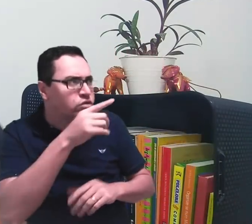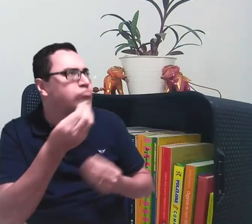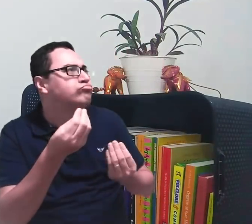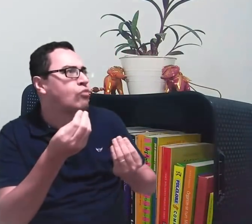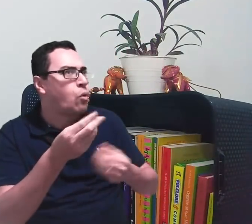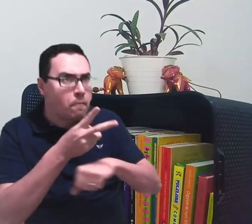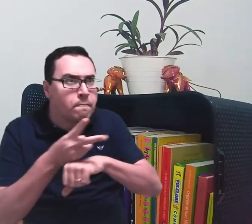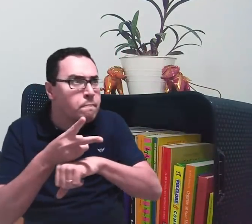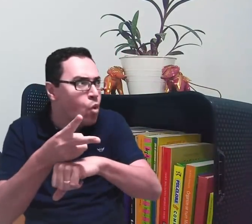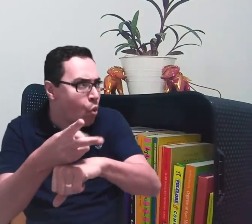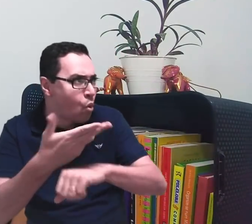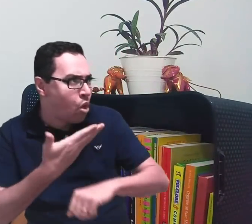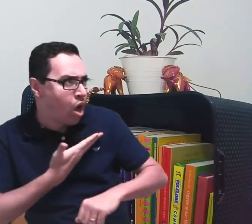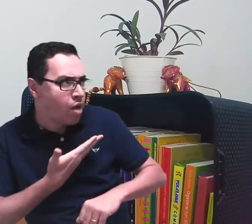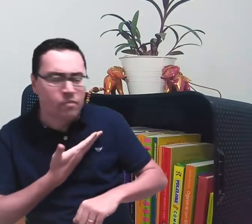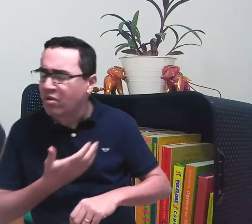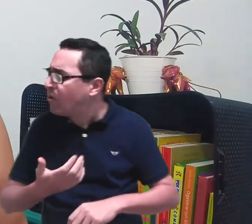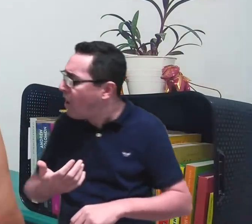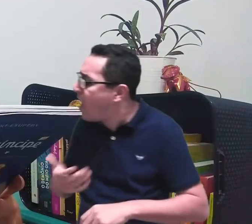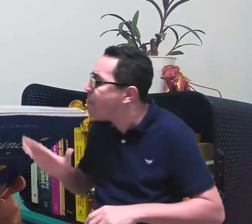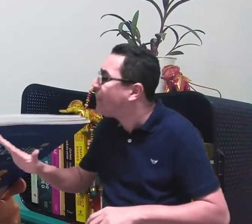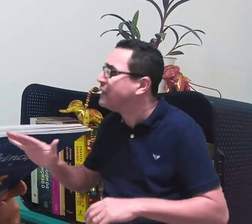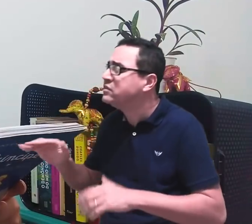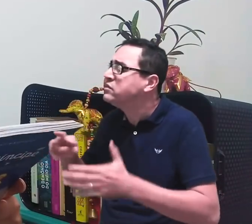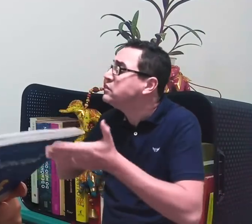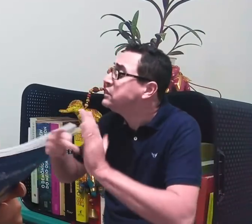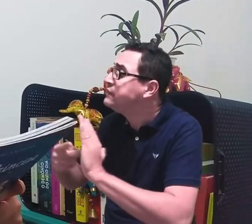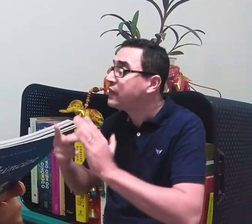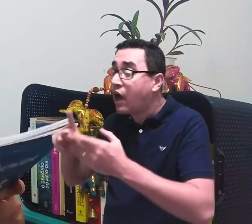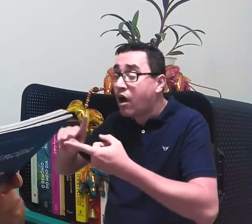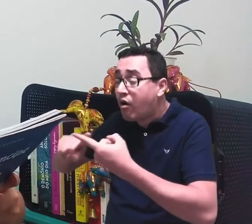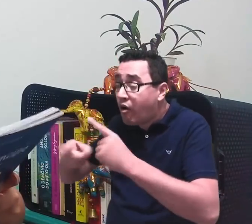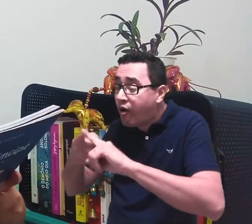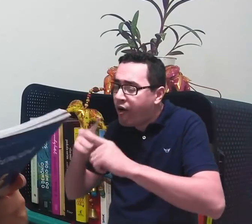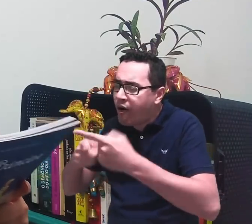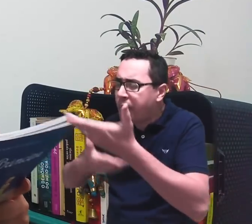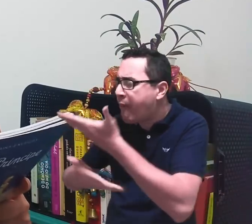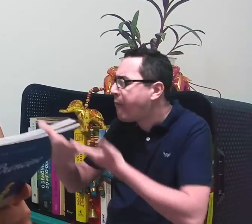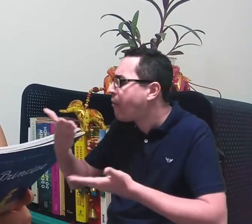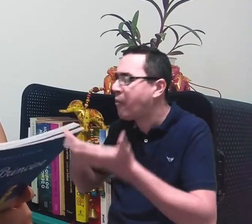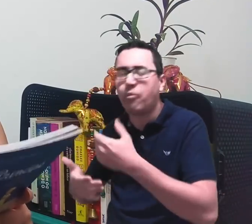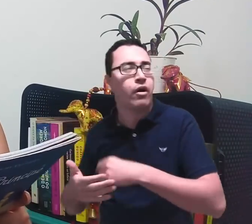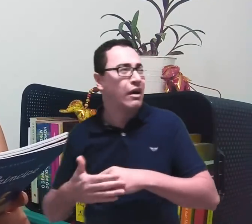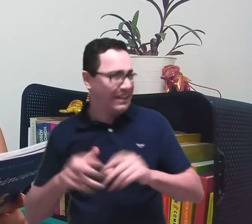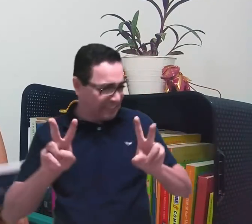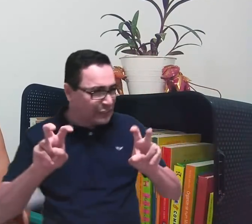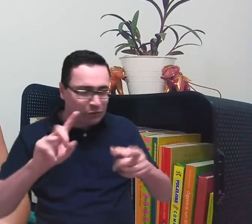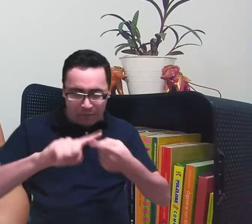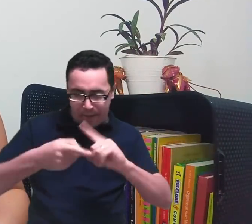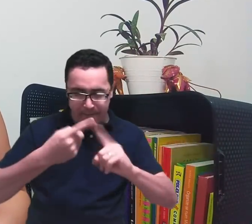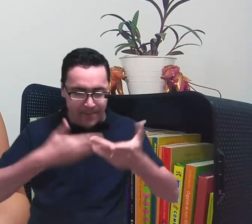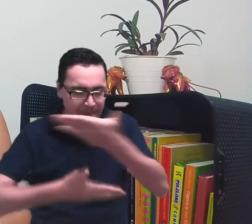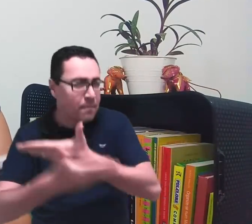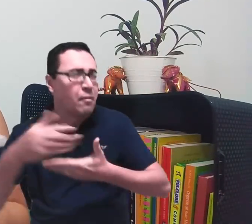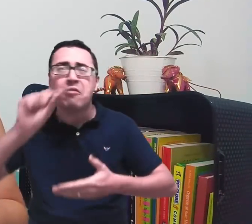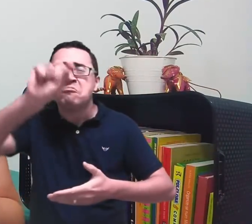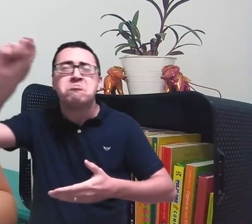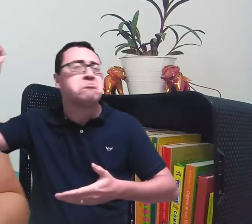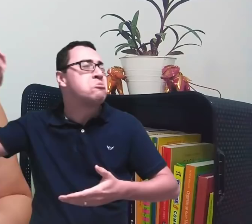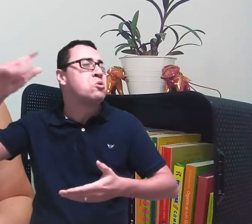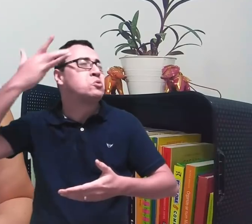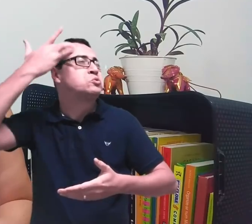amigos. Mas o que quer dizer cativar? É uma coisa quase sempre esquecida, disse a